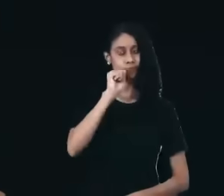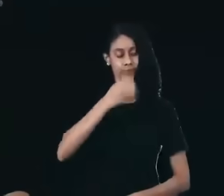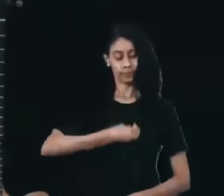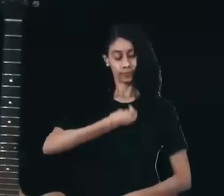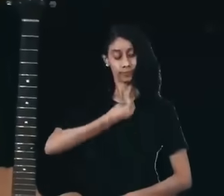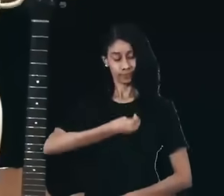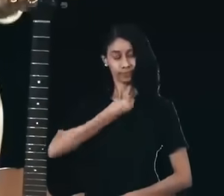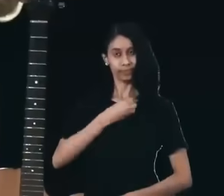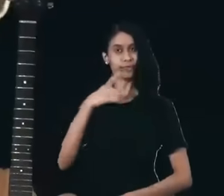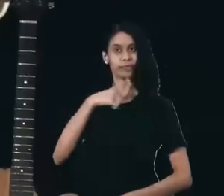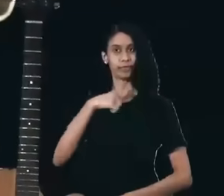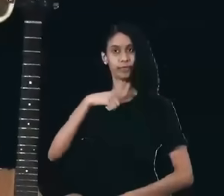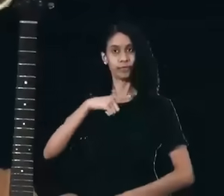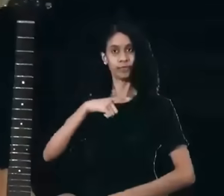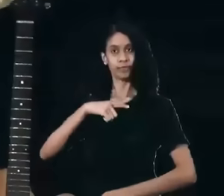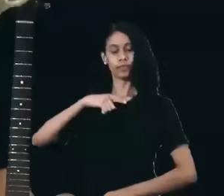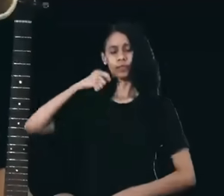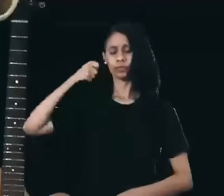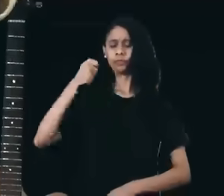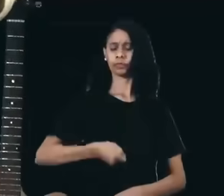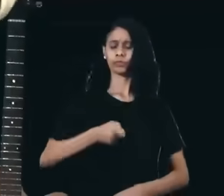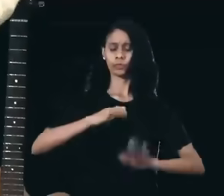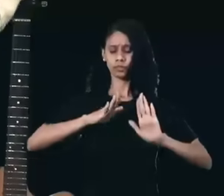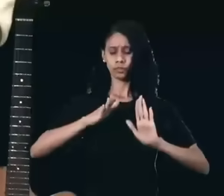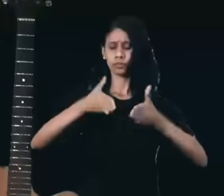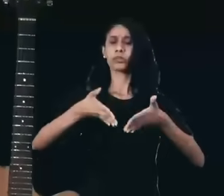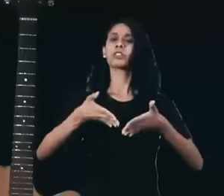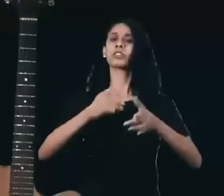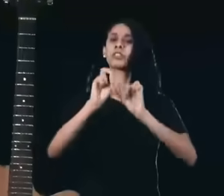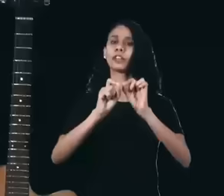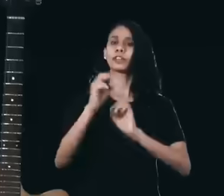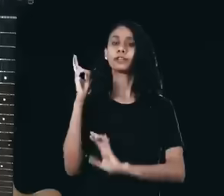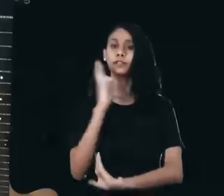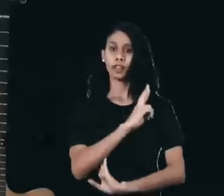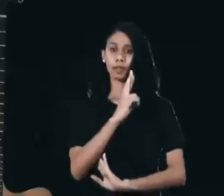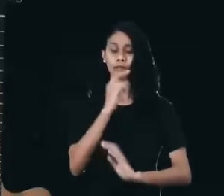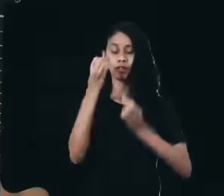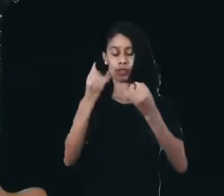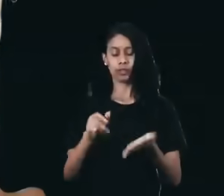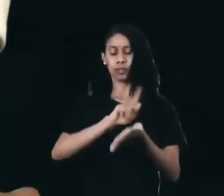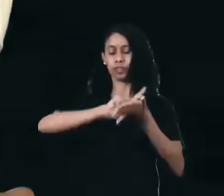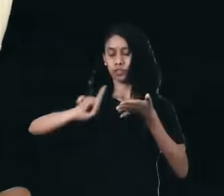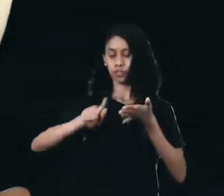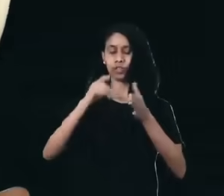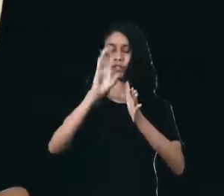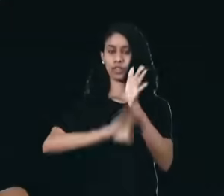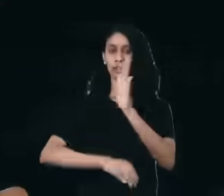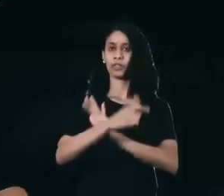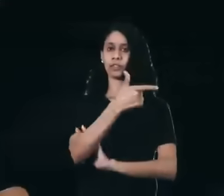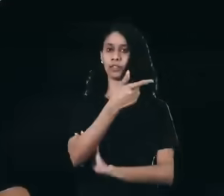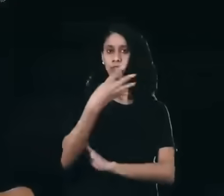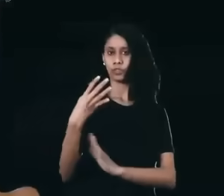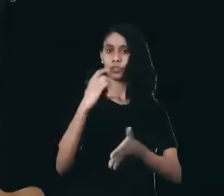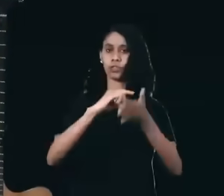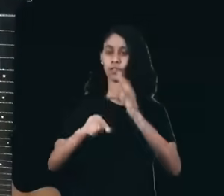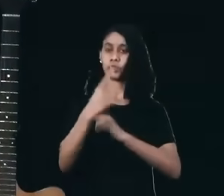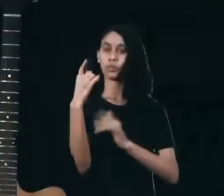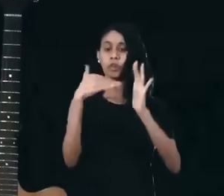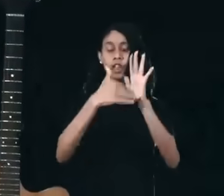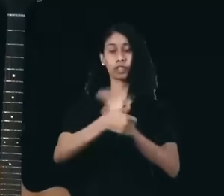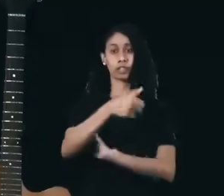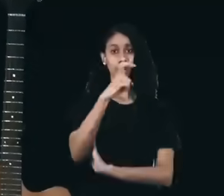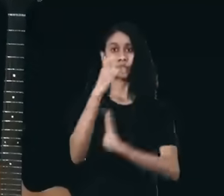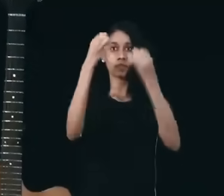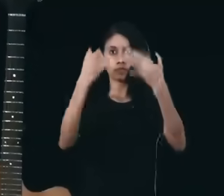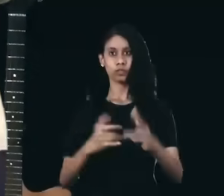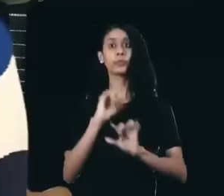que teve um posicionamento. Rebeca. A Bíblia diz em Gênesis capítulo 24, do verso 1 ao verso 15, diz